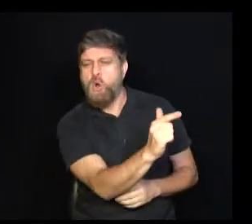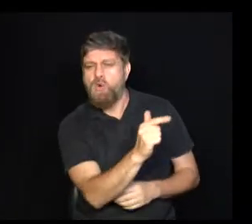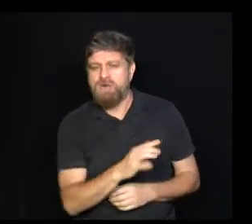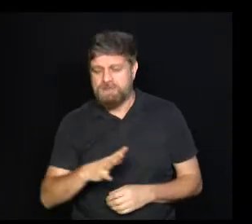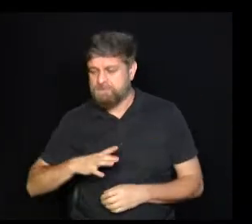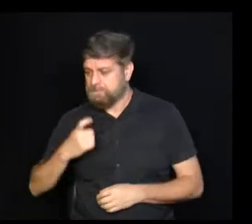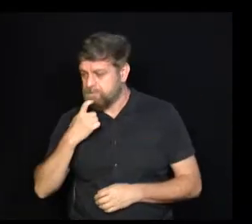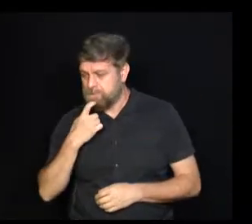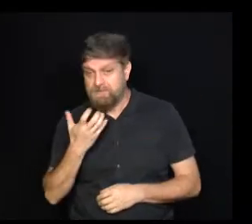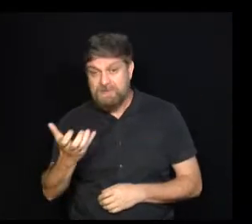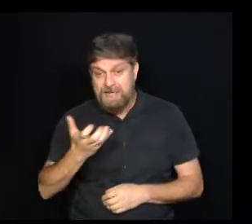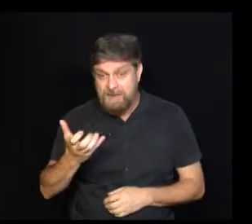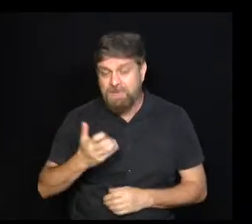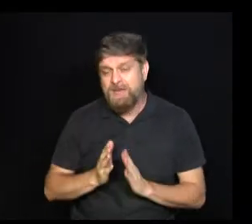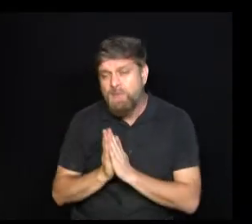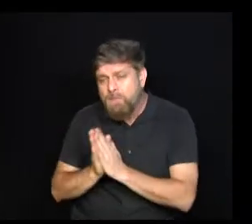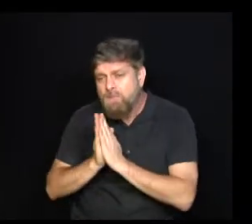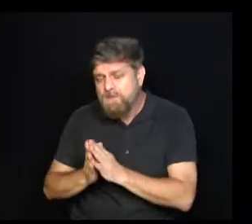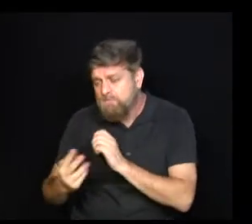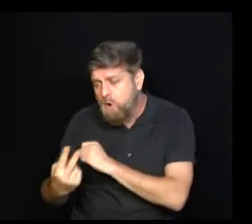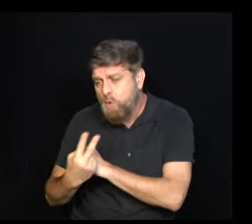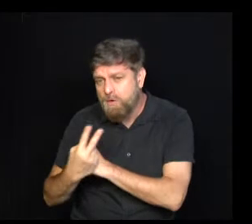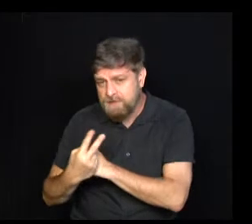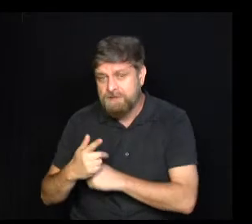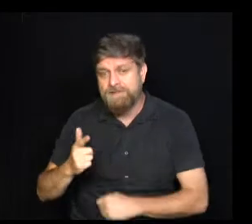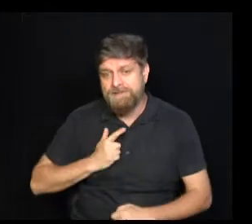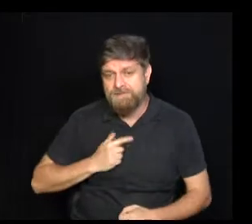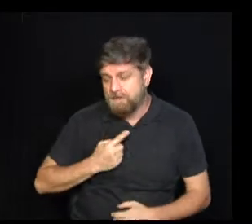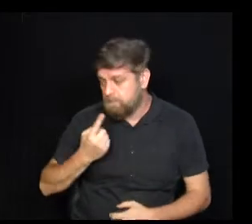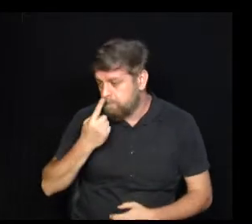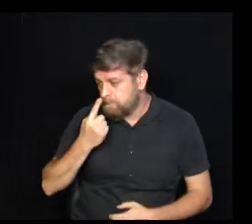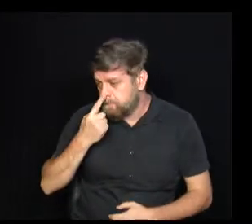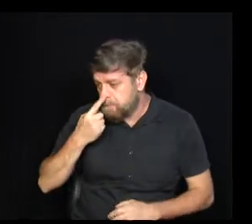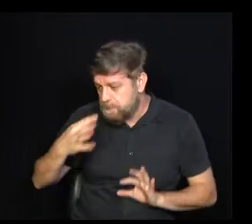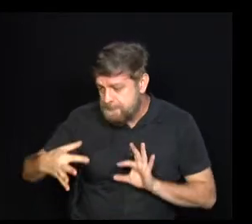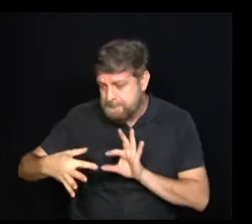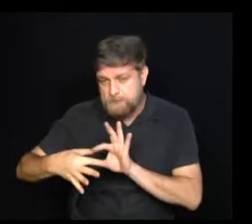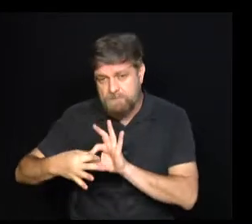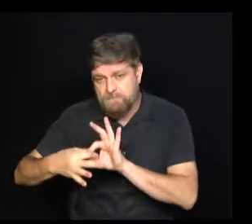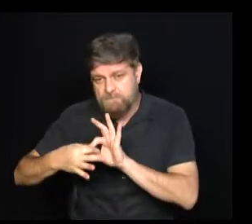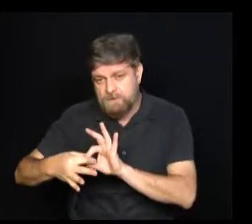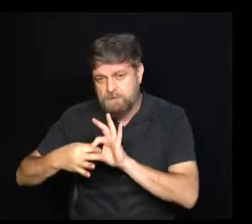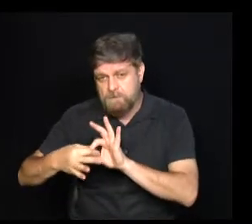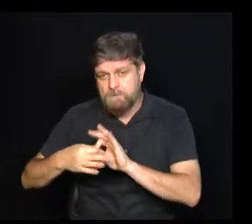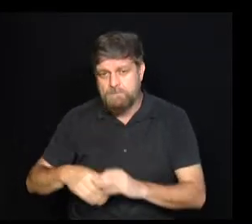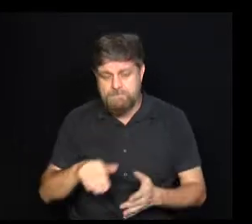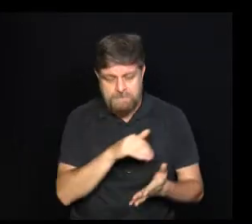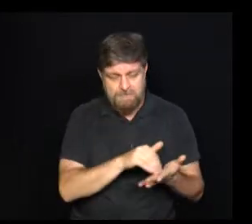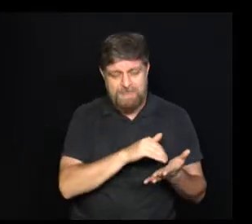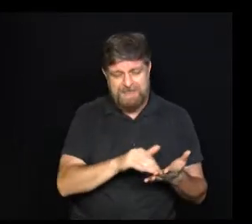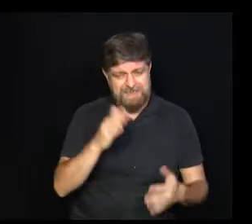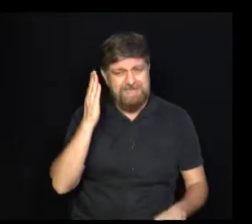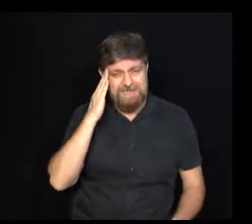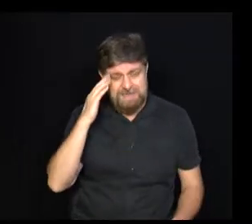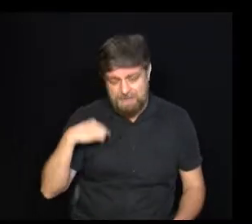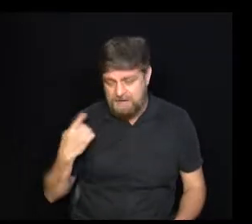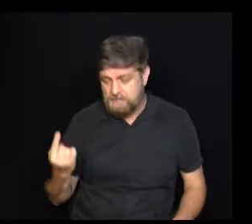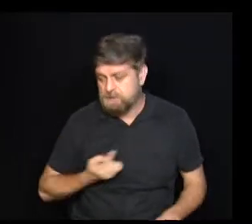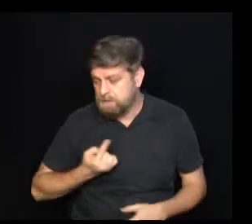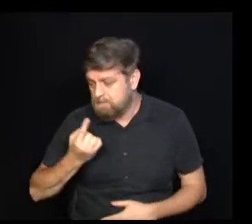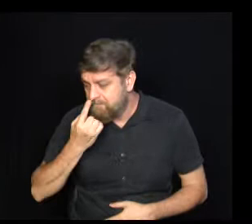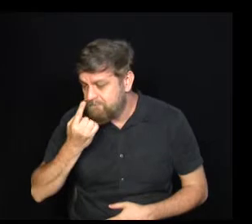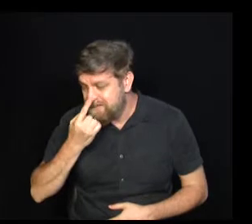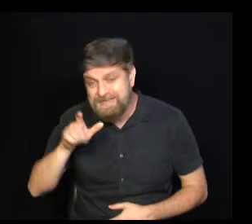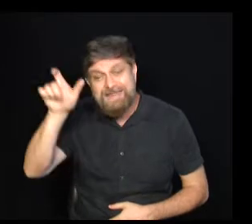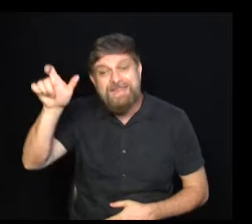mas eu quero que vocês continuem passando aqui. Então, cria um vínculo, o Major, a secretária sabe disso, a gente cria um vínculo com essa